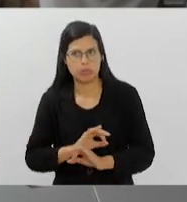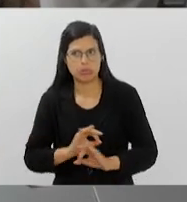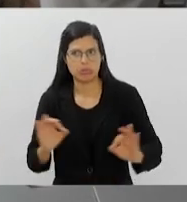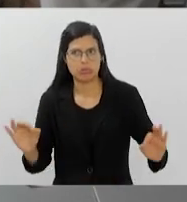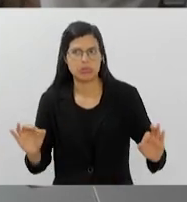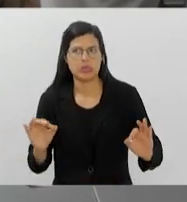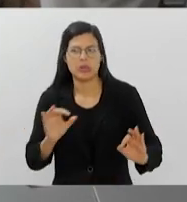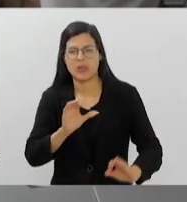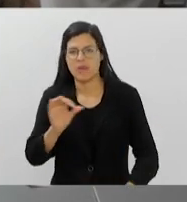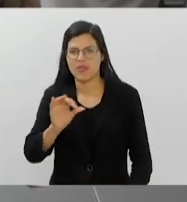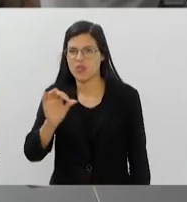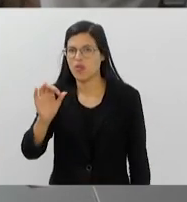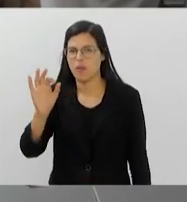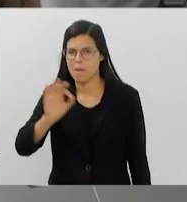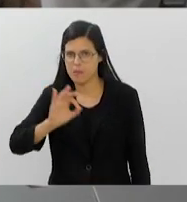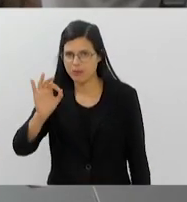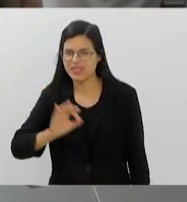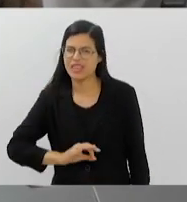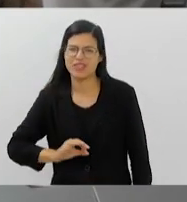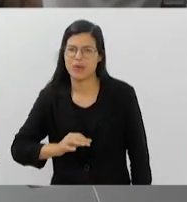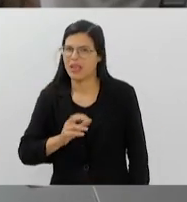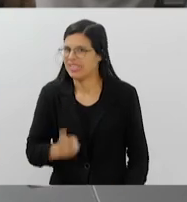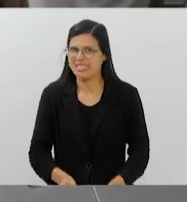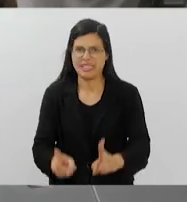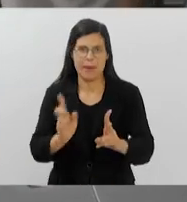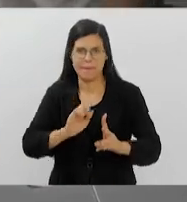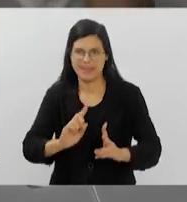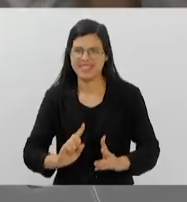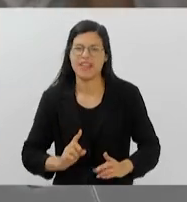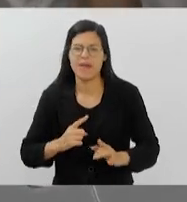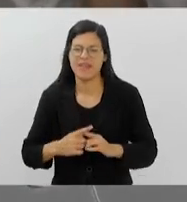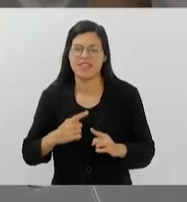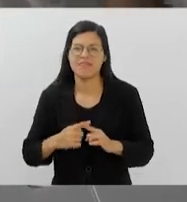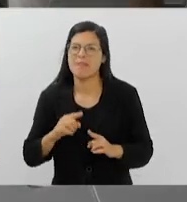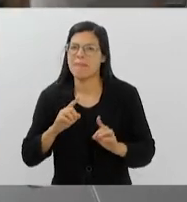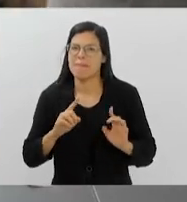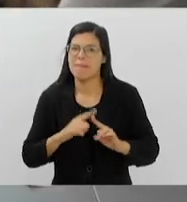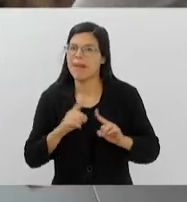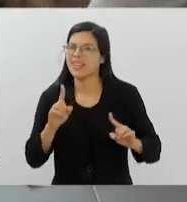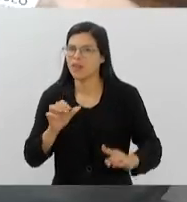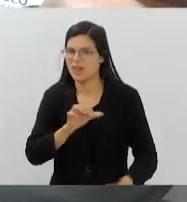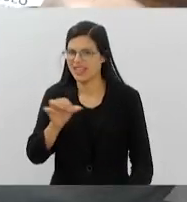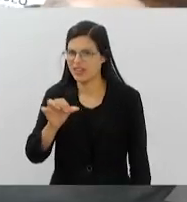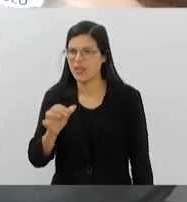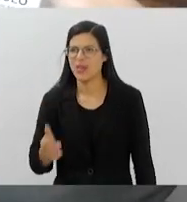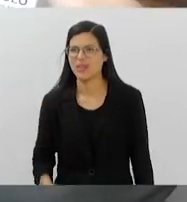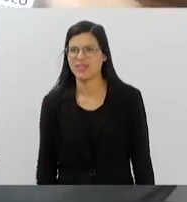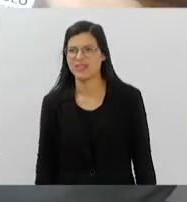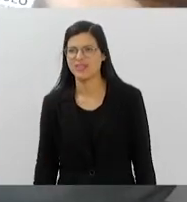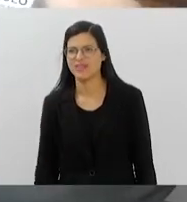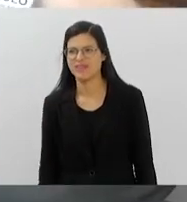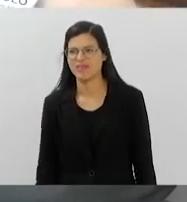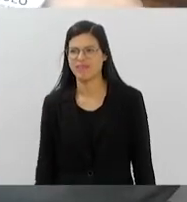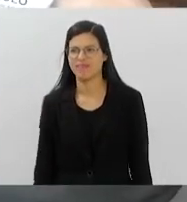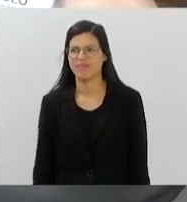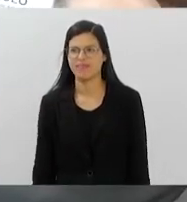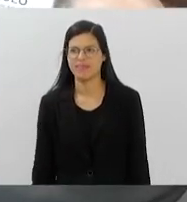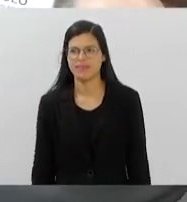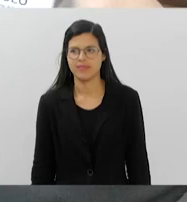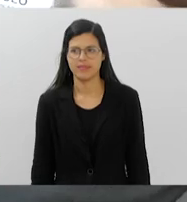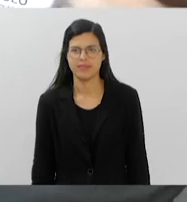sair daqui muito convencido. Presidente Amorim. 99 está de volta. Só pelo simples gosto